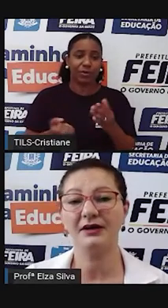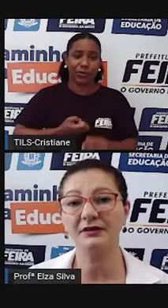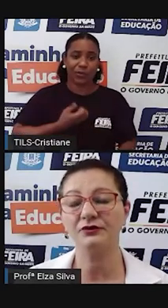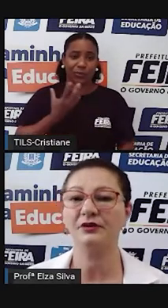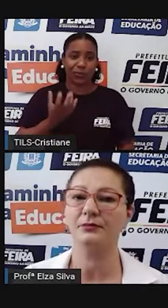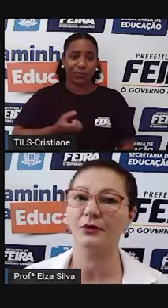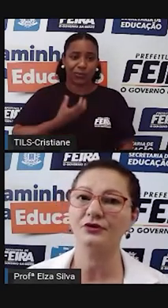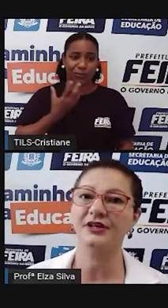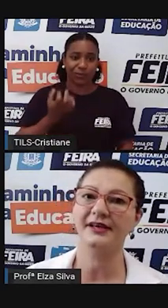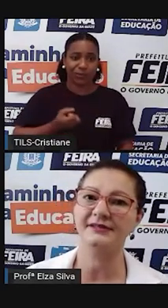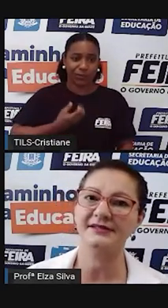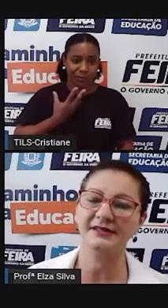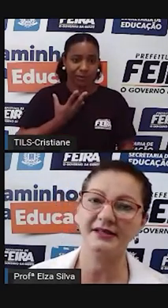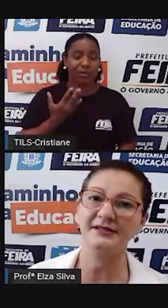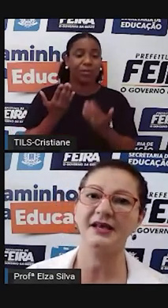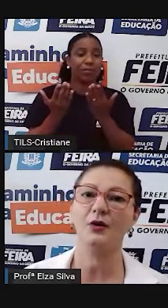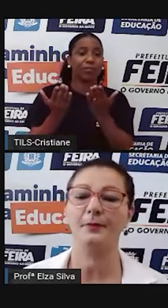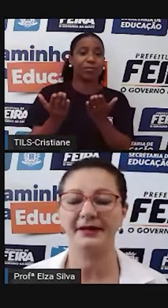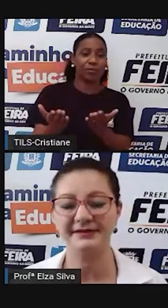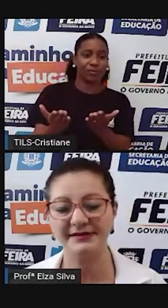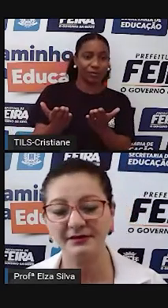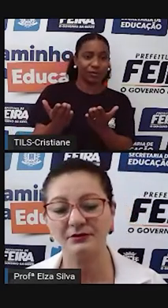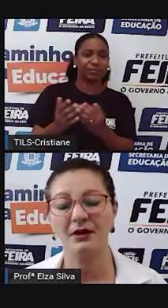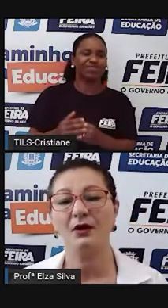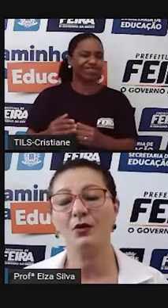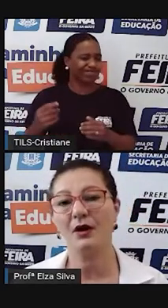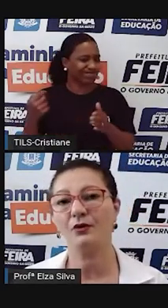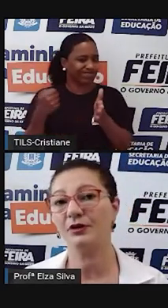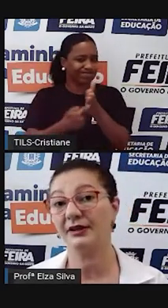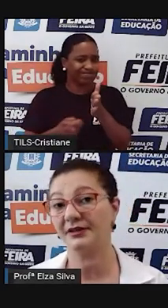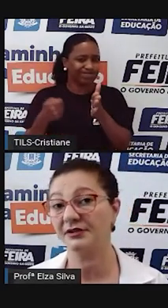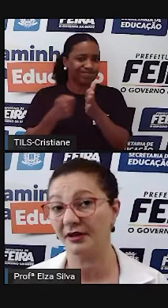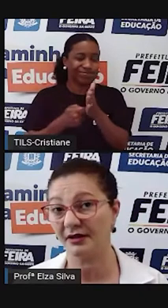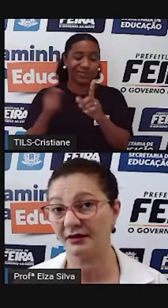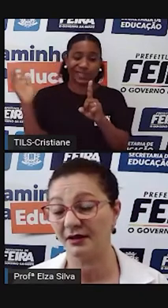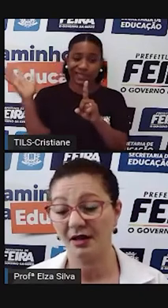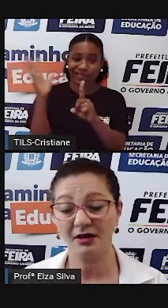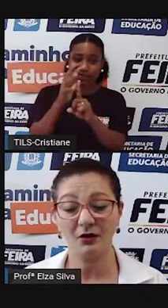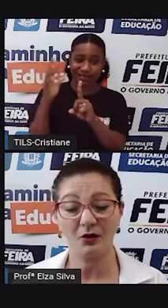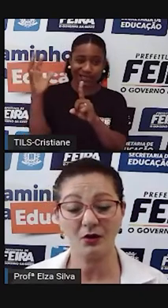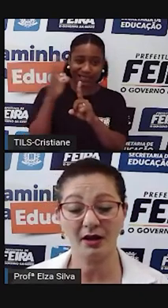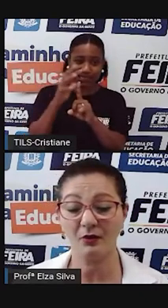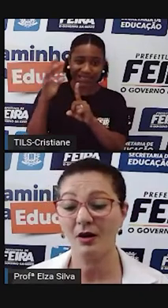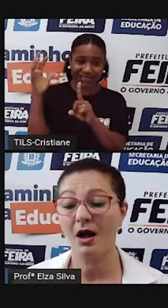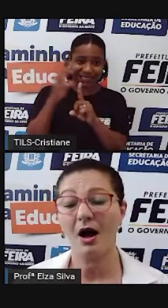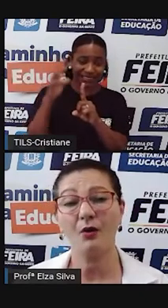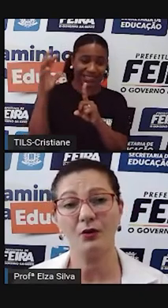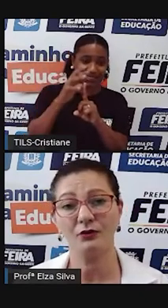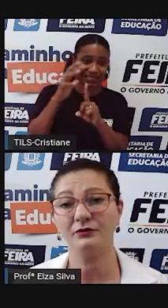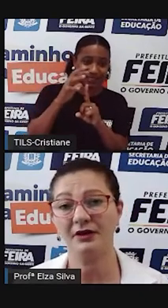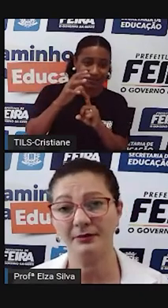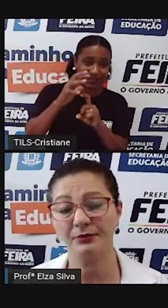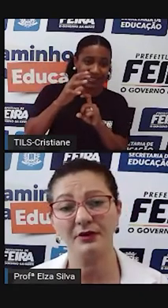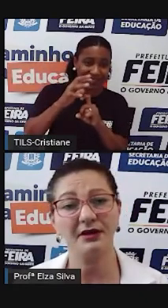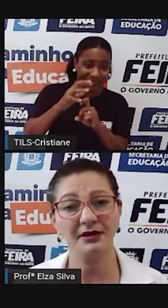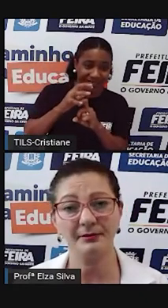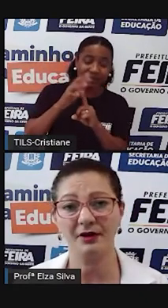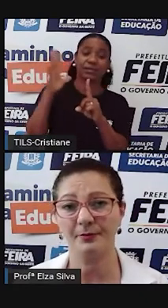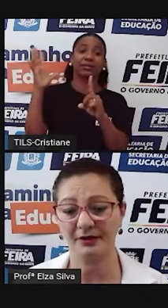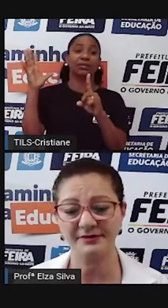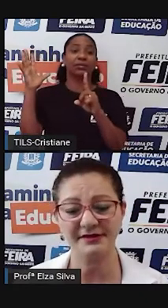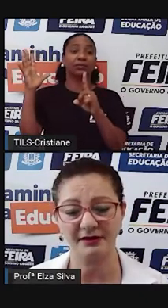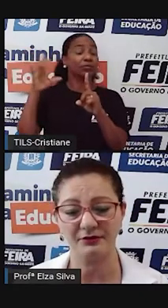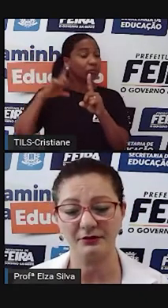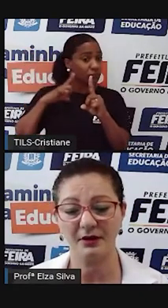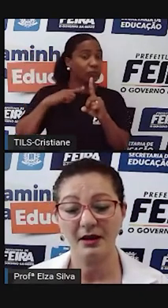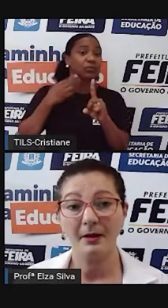Um canto que mostra a resistência à opressão com a comunidade negra, que ocorreu ao longo do tempo e também